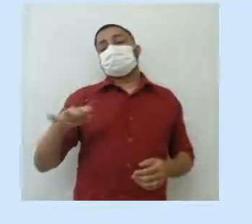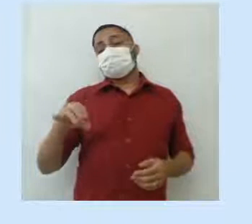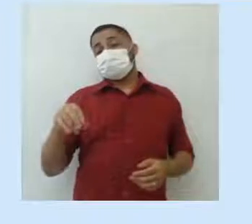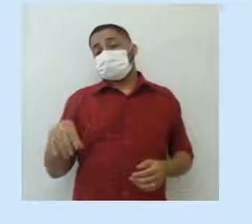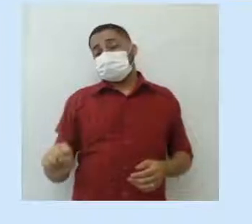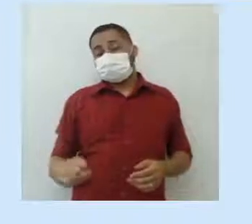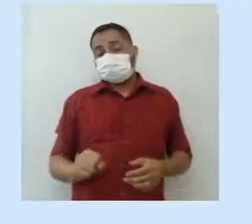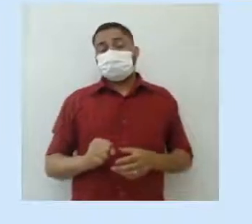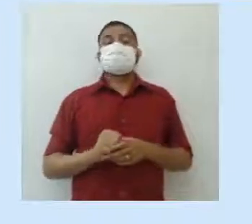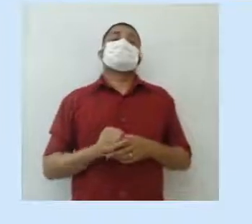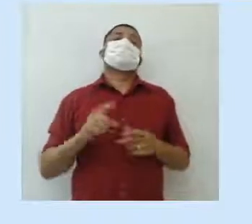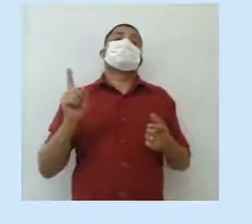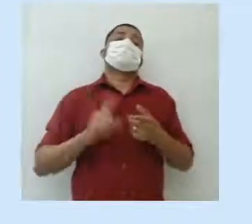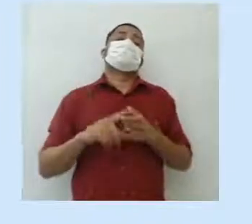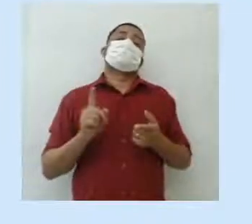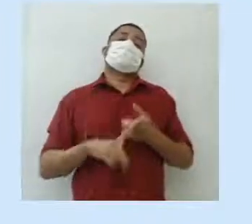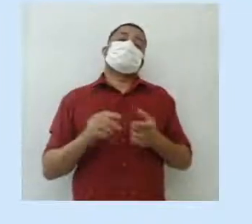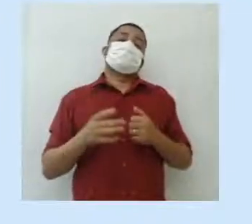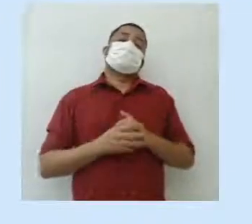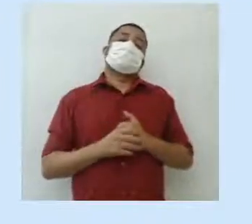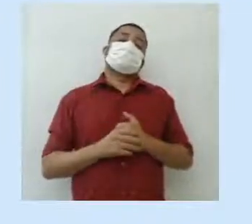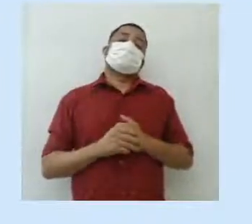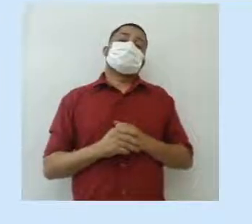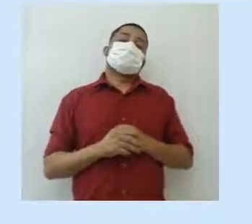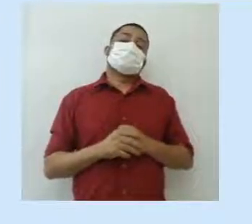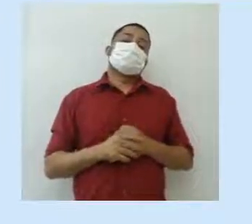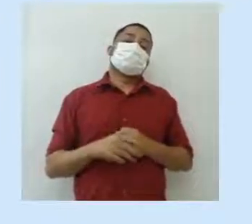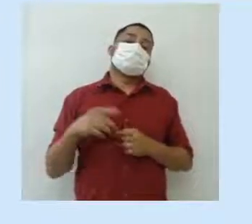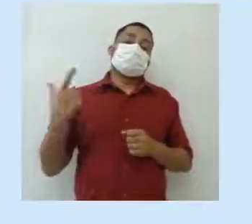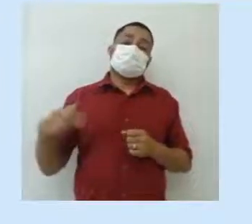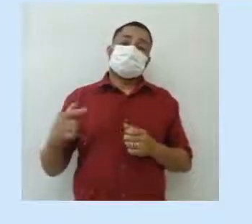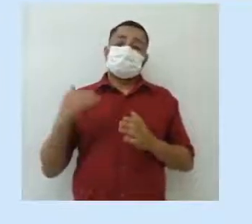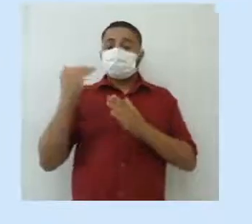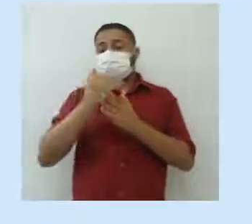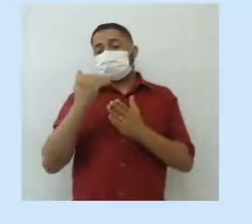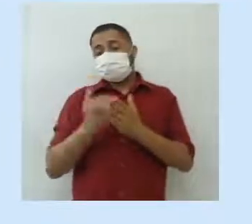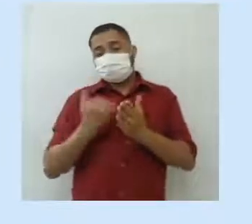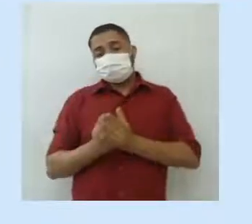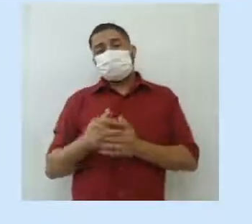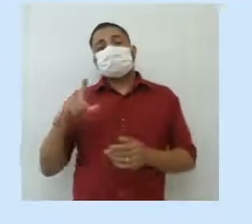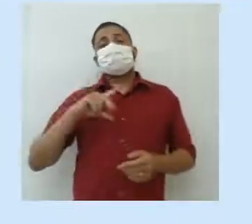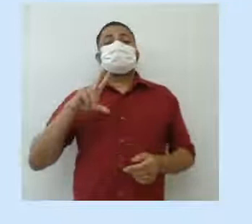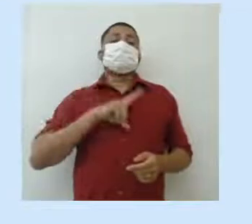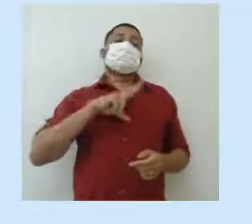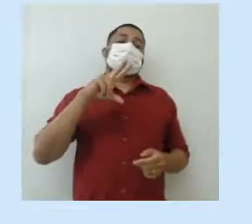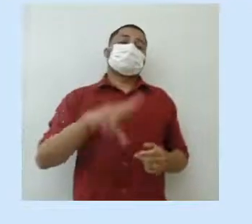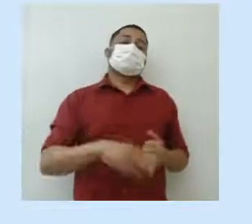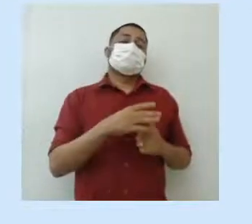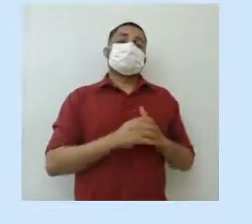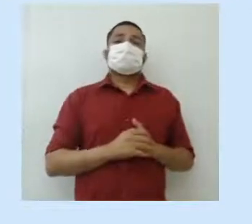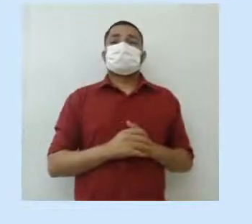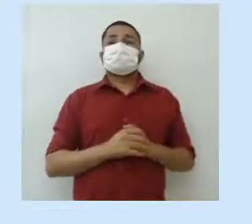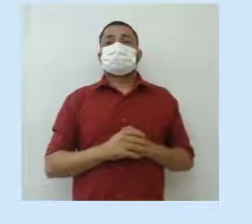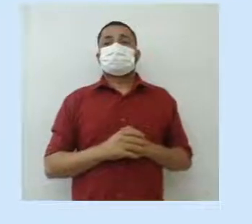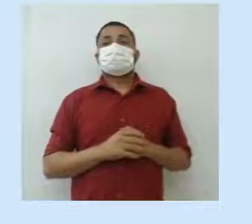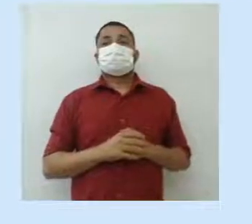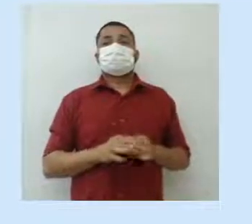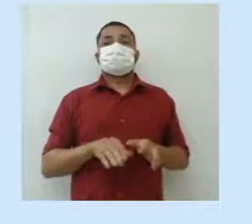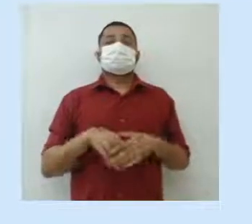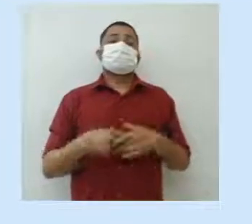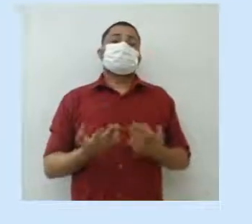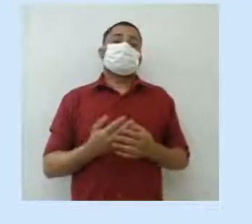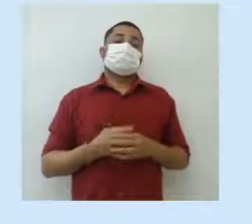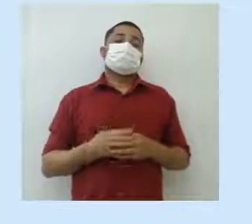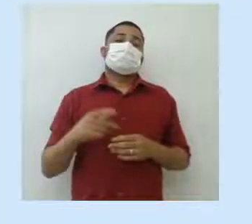quem eram as outra camada, aí você ia ter os portugueses, né? Então, aí vem a questão